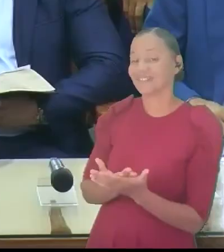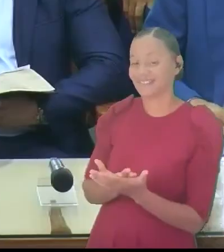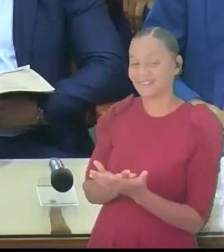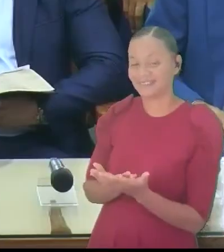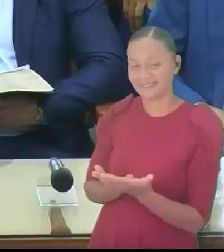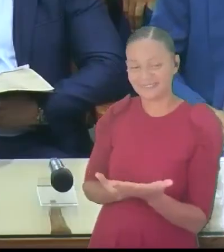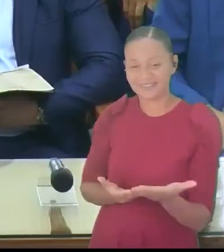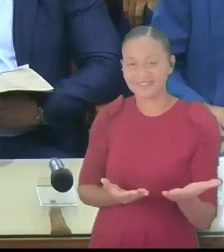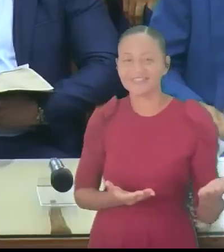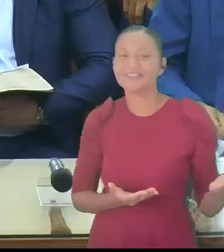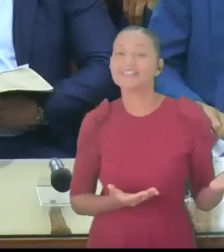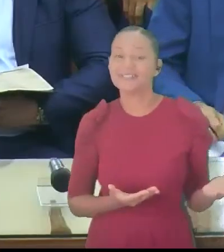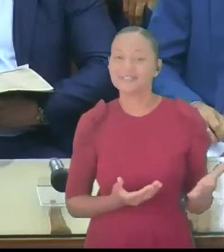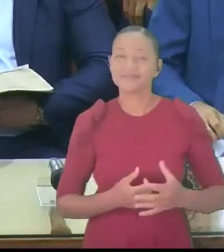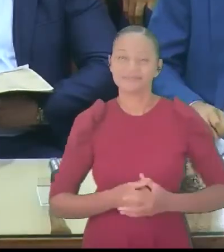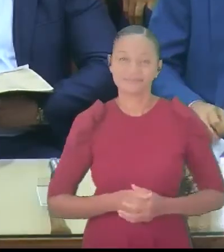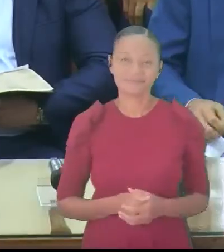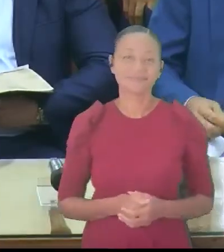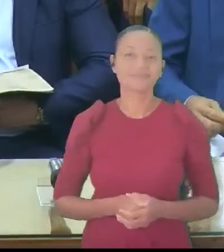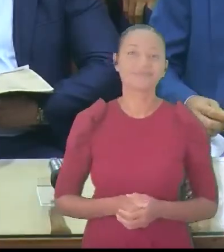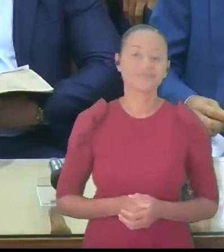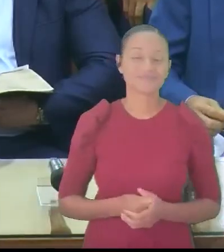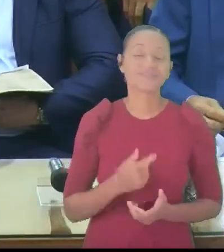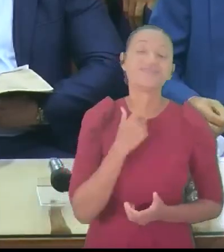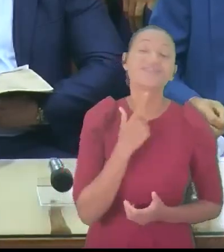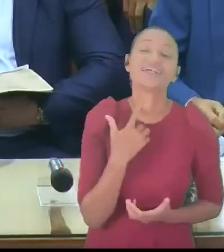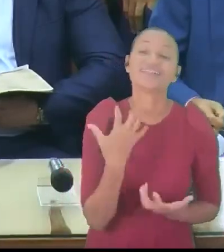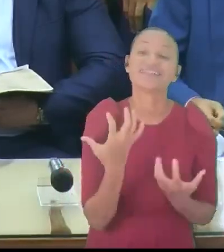eles queriam.